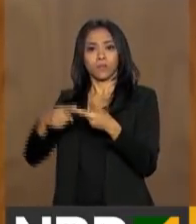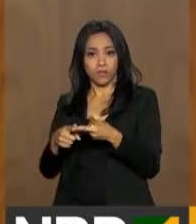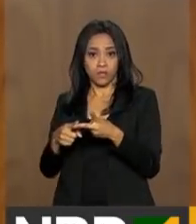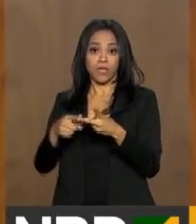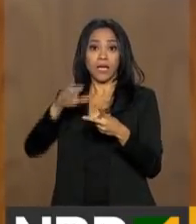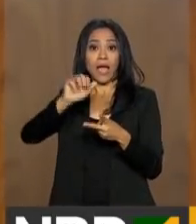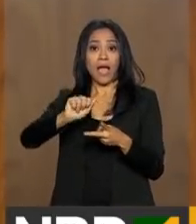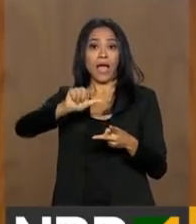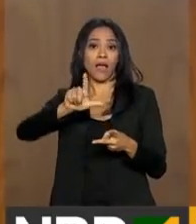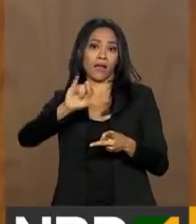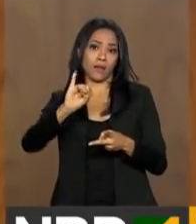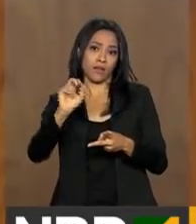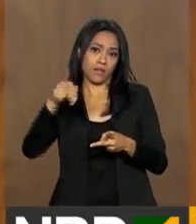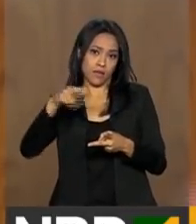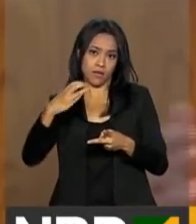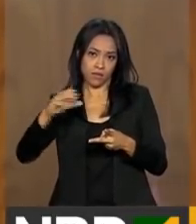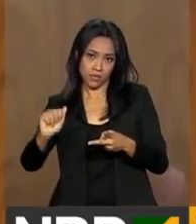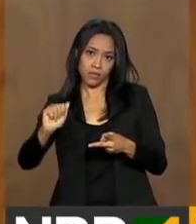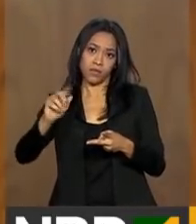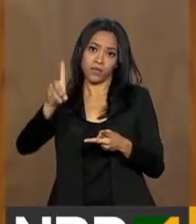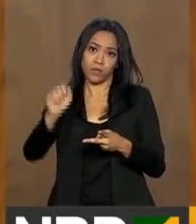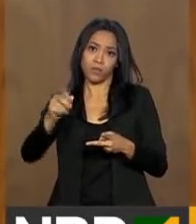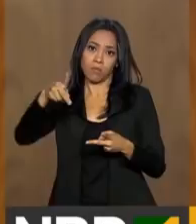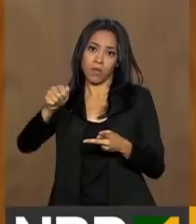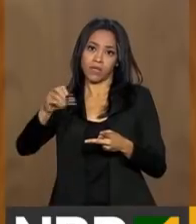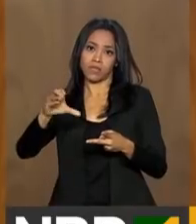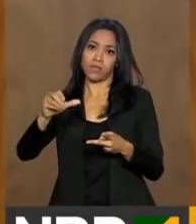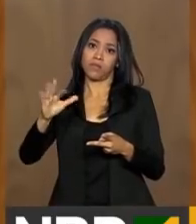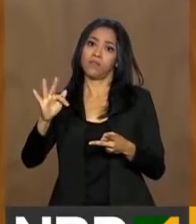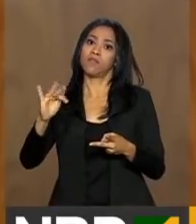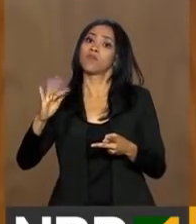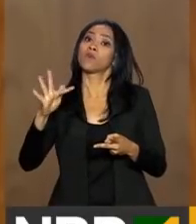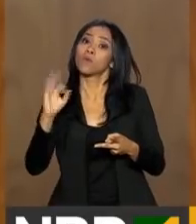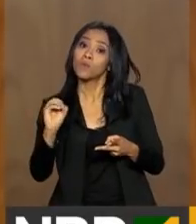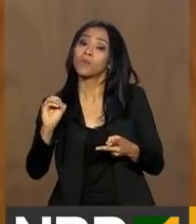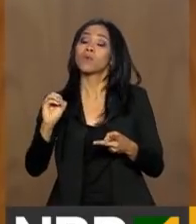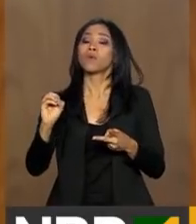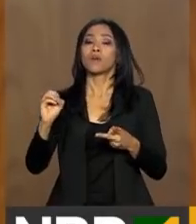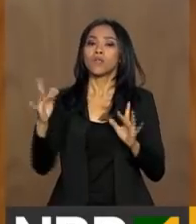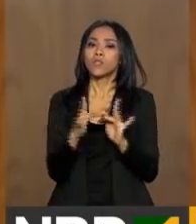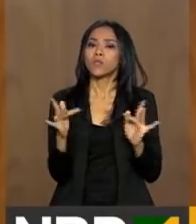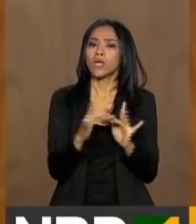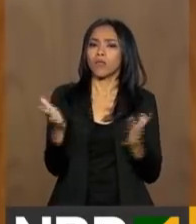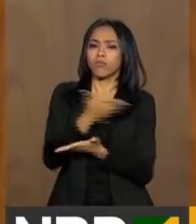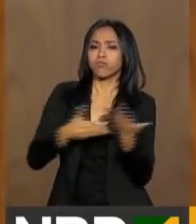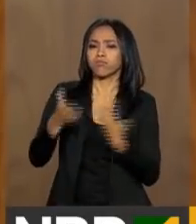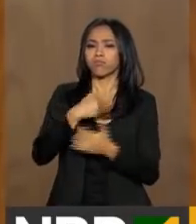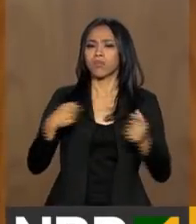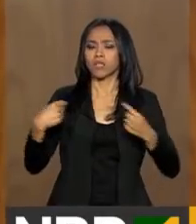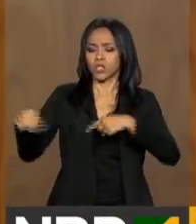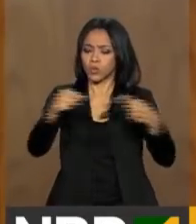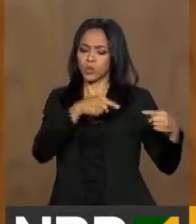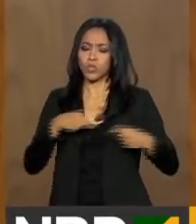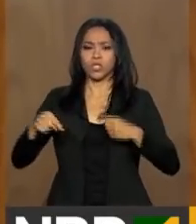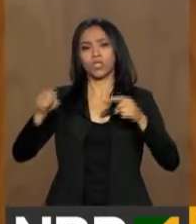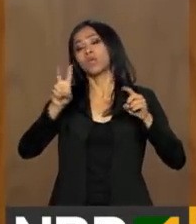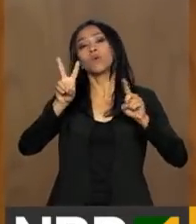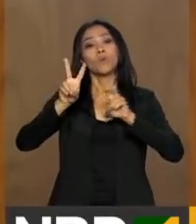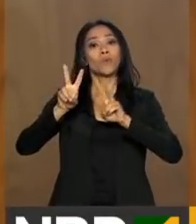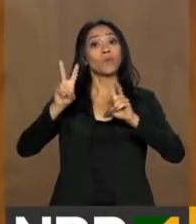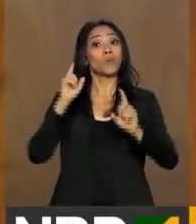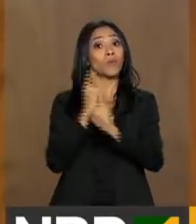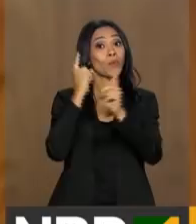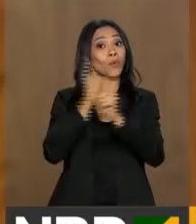e a Aliança para o Pacífico. Discutimos uma questão discutida em todos os encontros regionais, que é a questão da Venezuela,